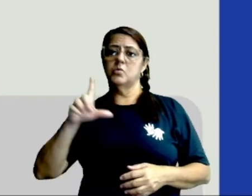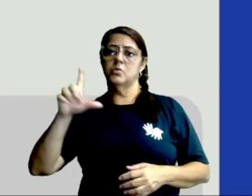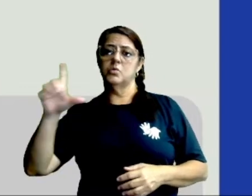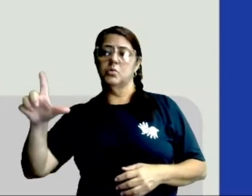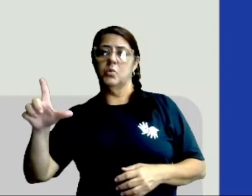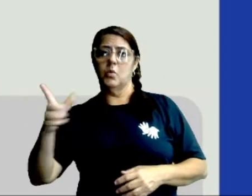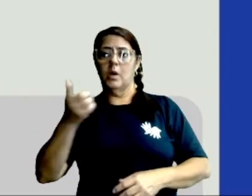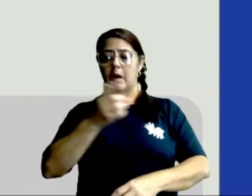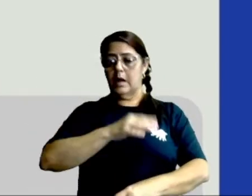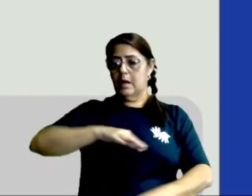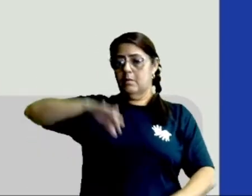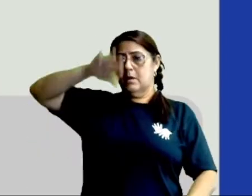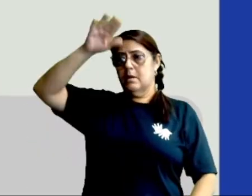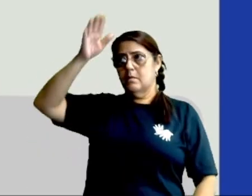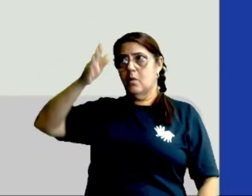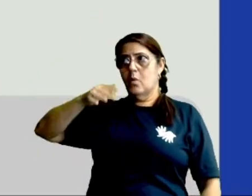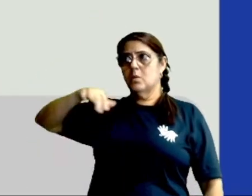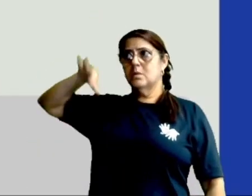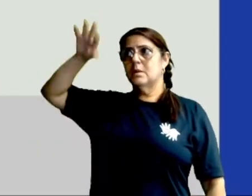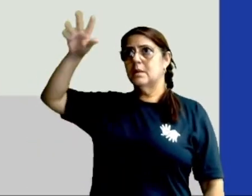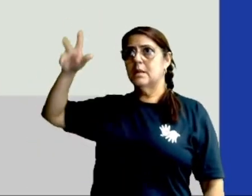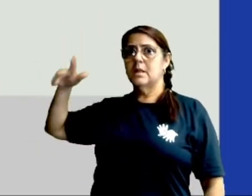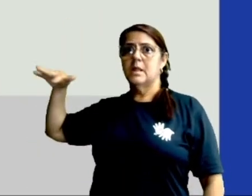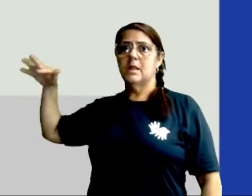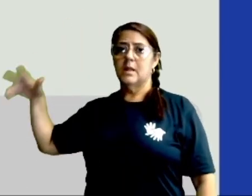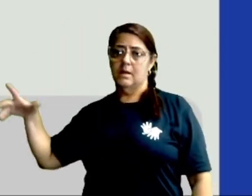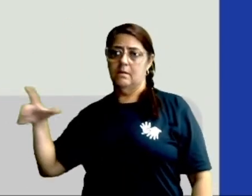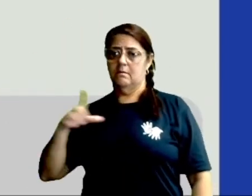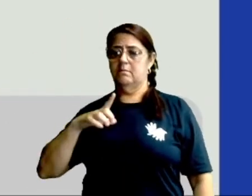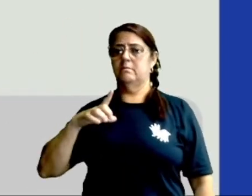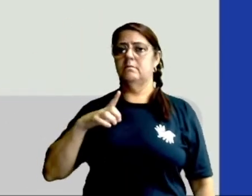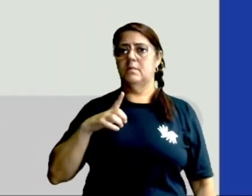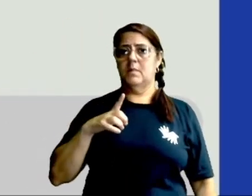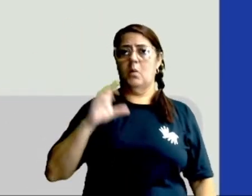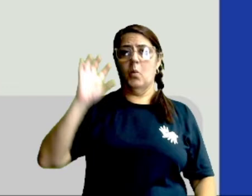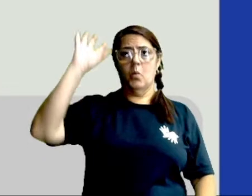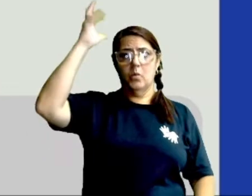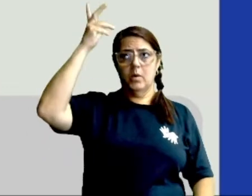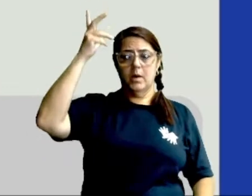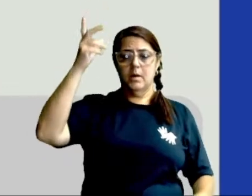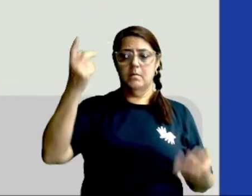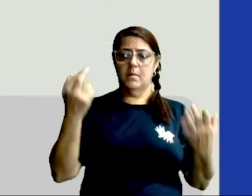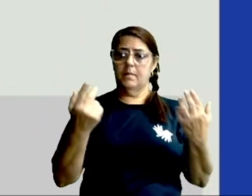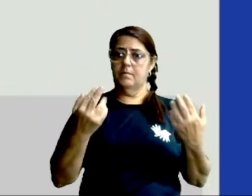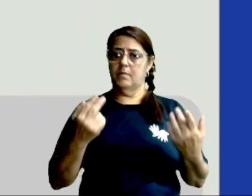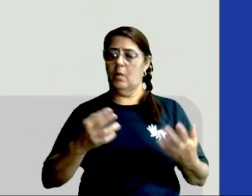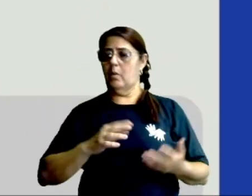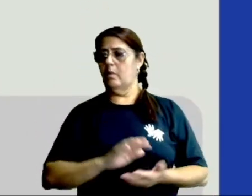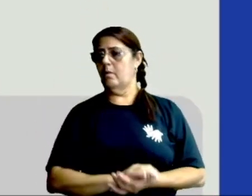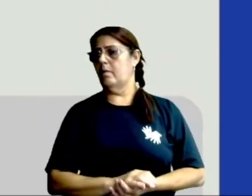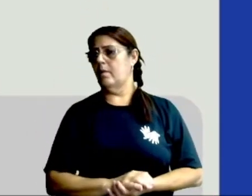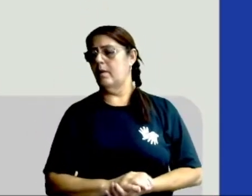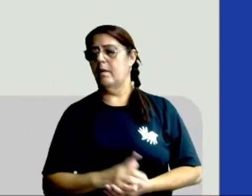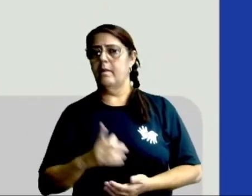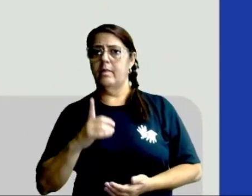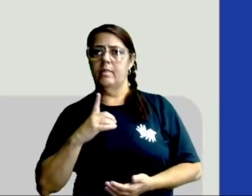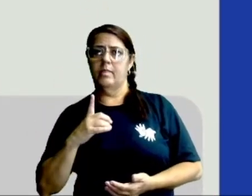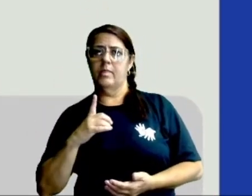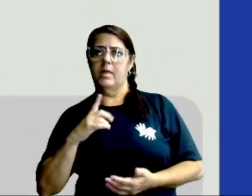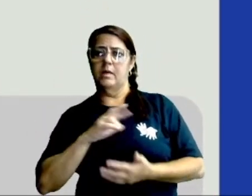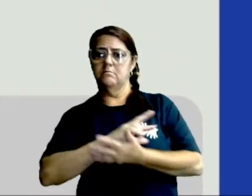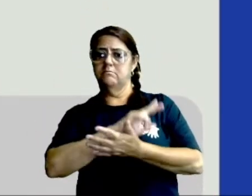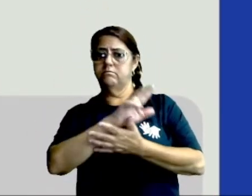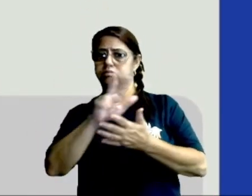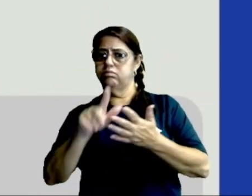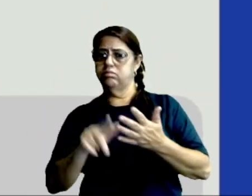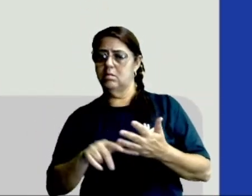de montanha, as áreas mediterrâneas e planícies e planátulos mediterrâneos, que são essas que estão aí